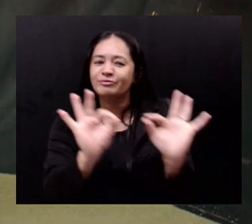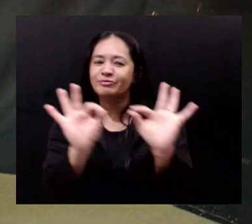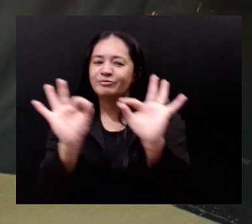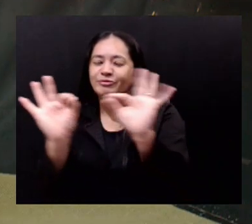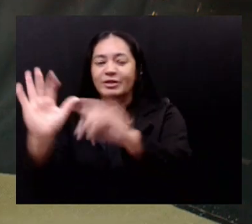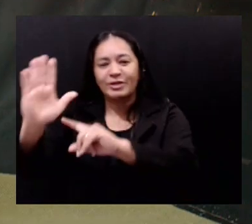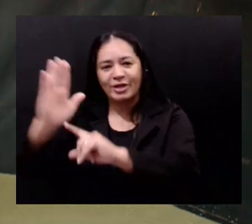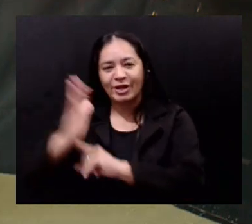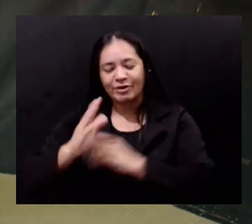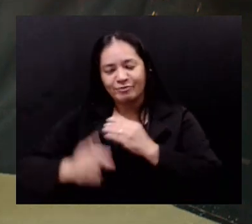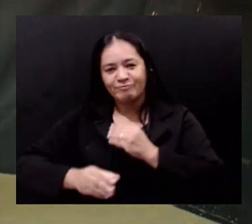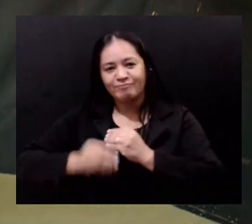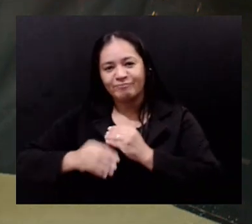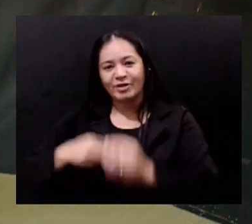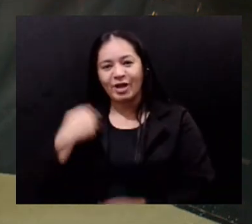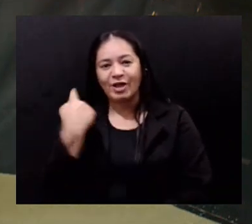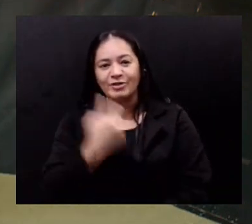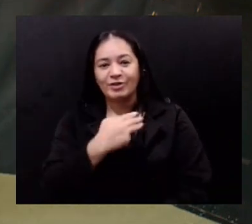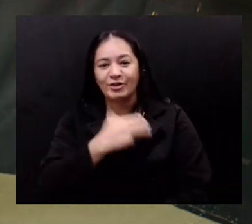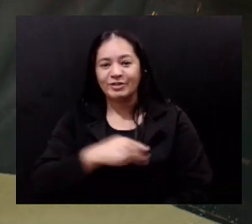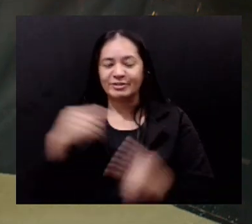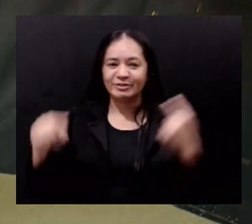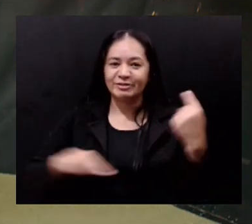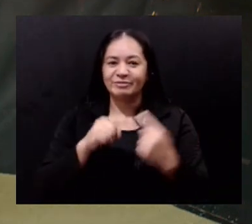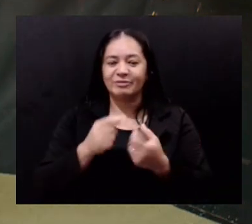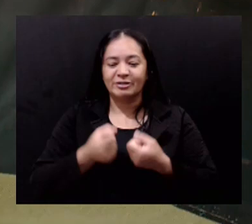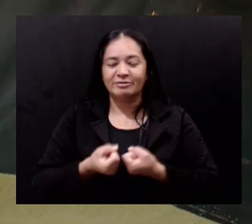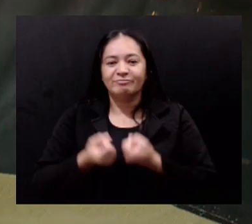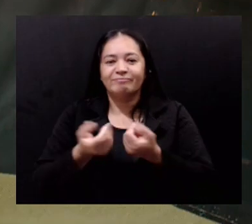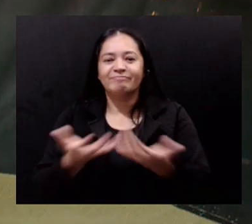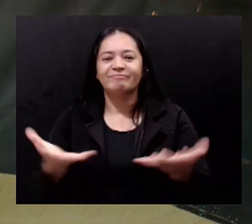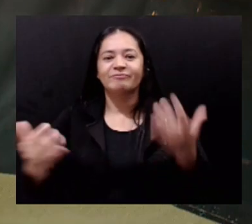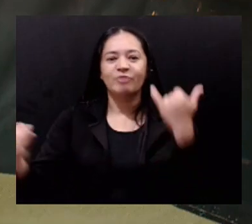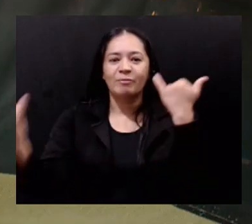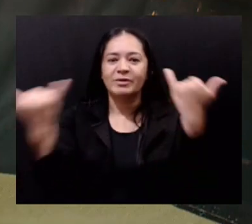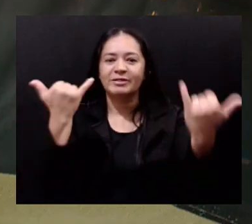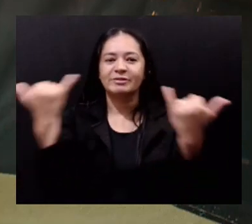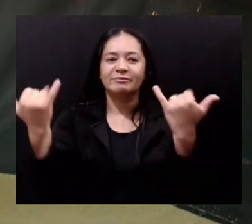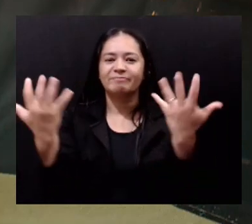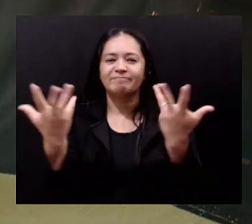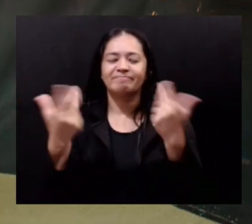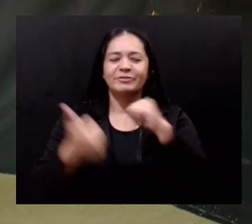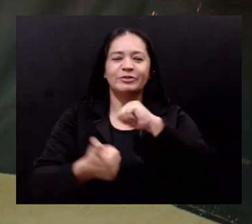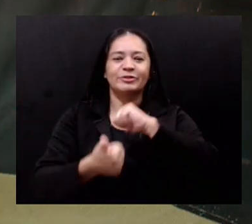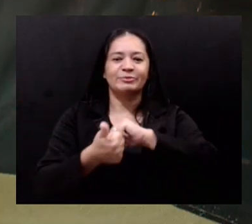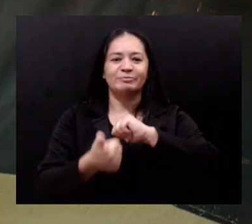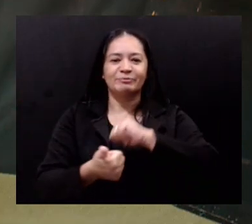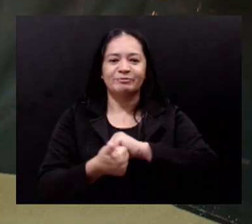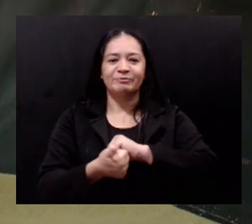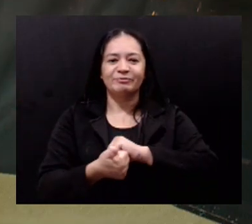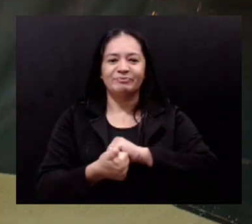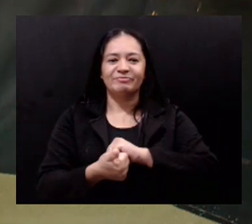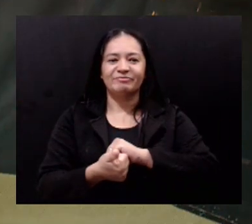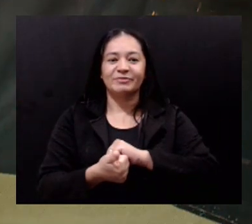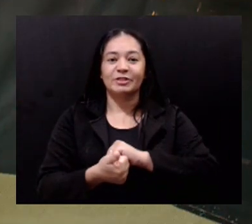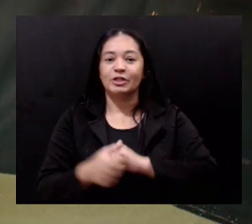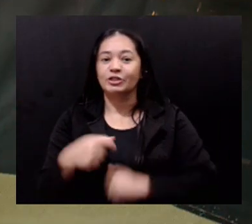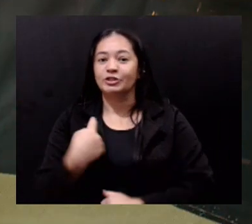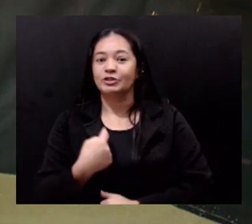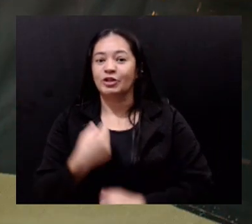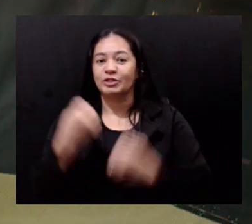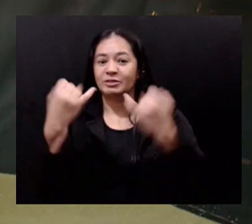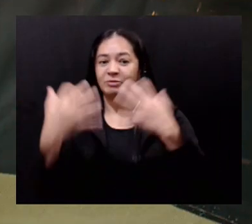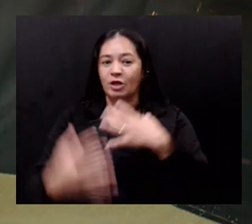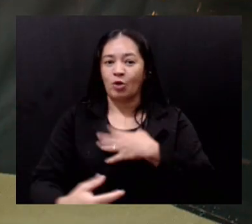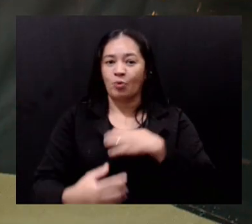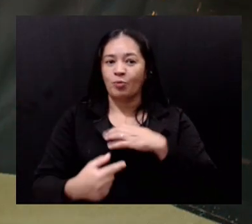a missão de levar até a sua casa informação de qualidade. E a gente fala de comportamento aqui no nosso Estúdio Câmara